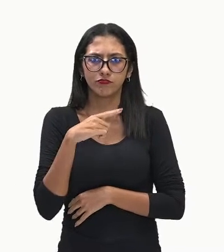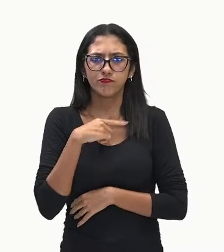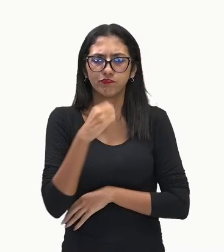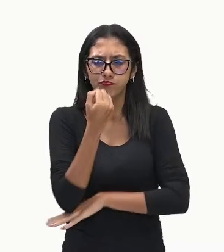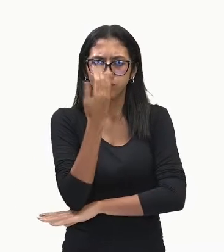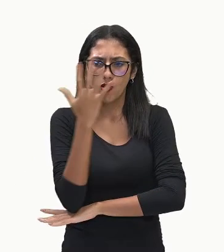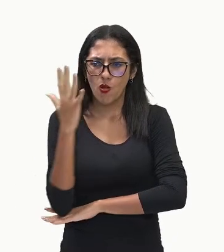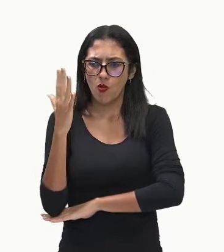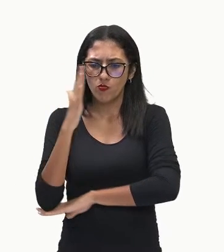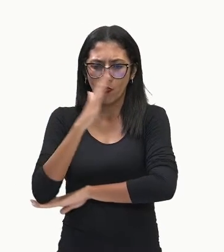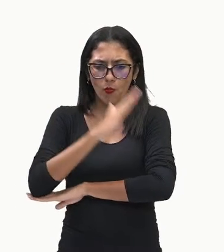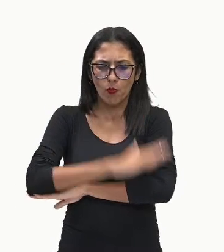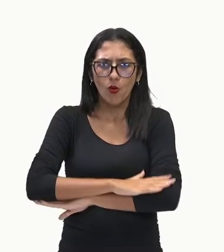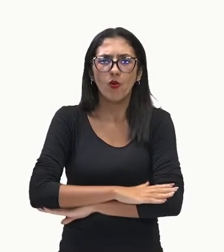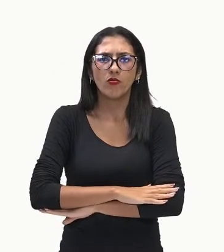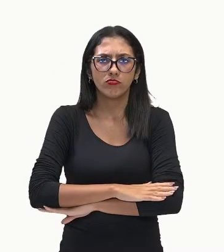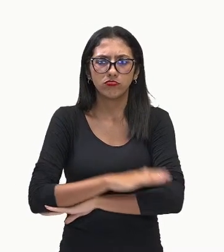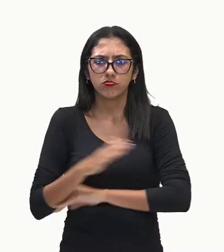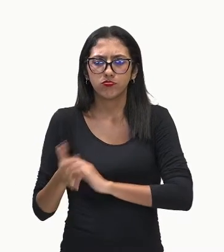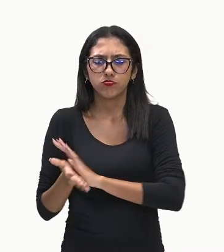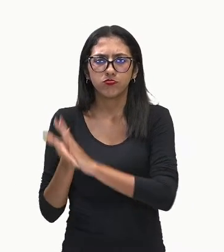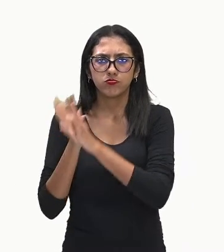ter sido considerada